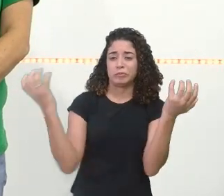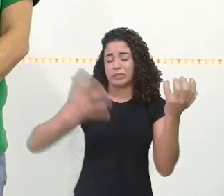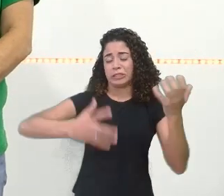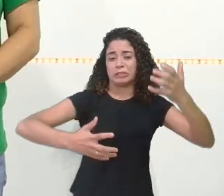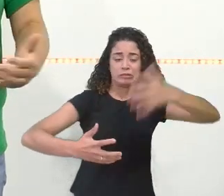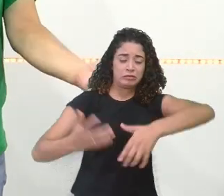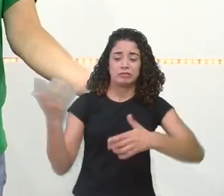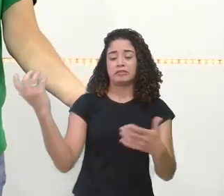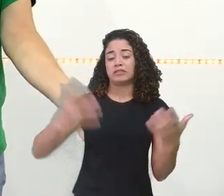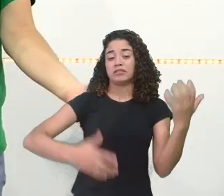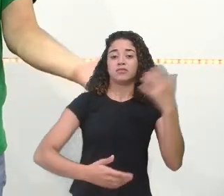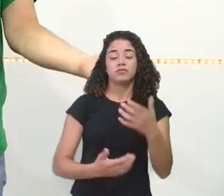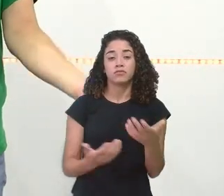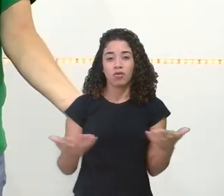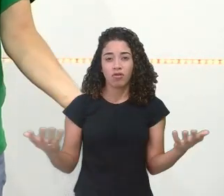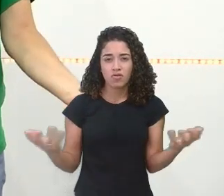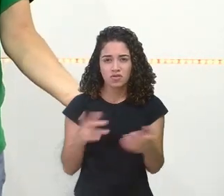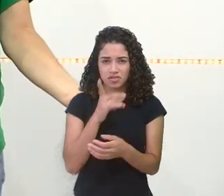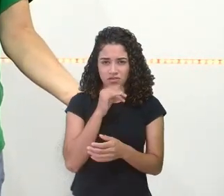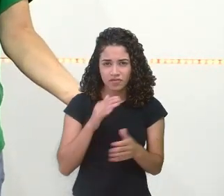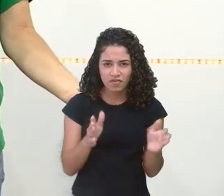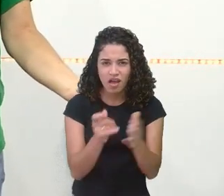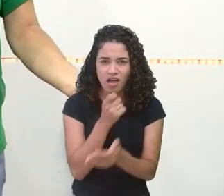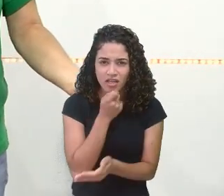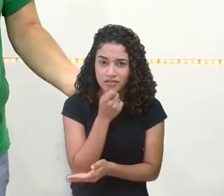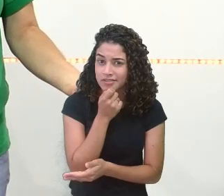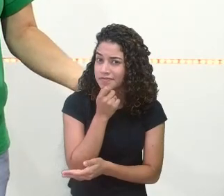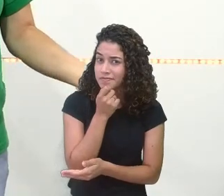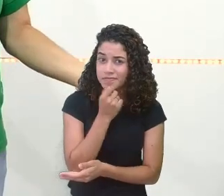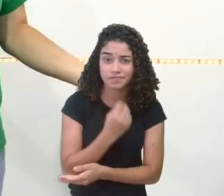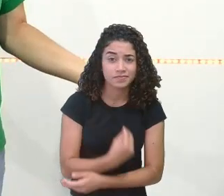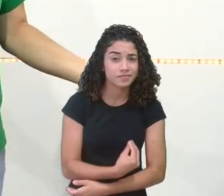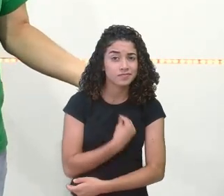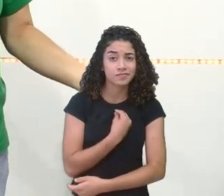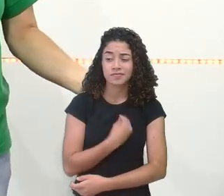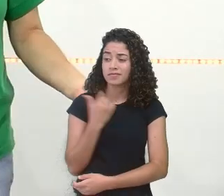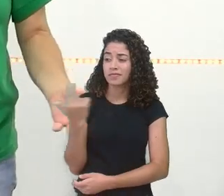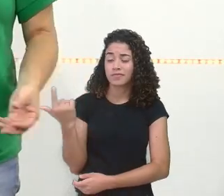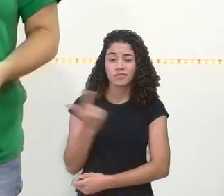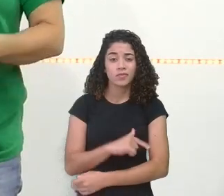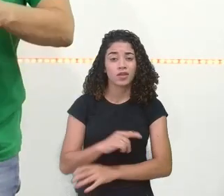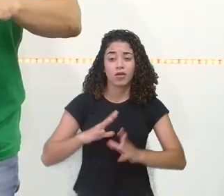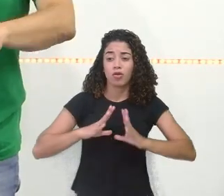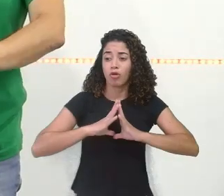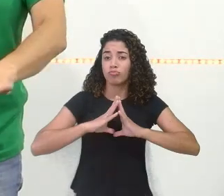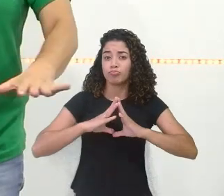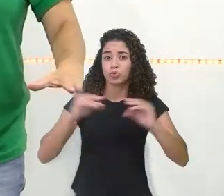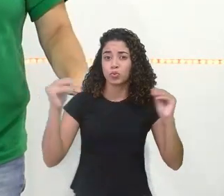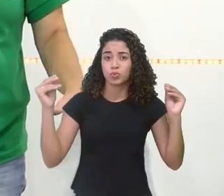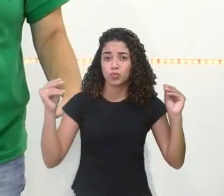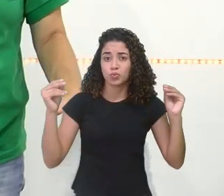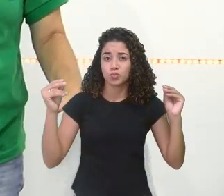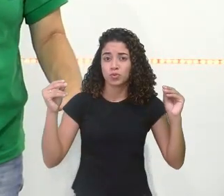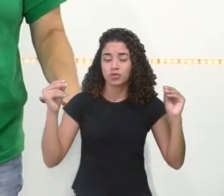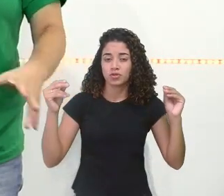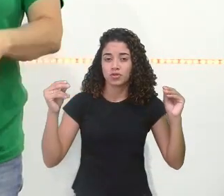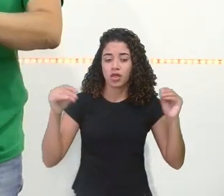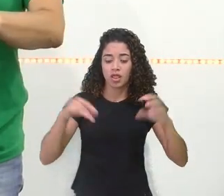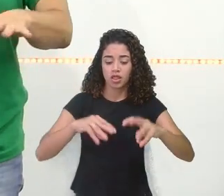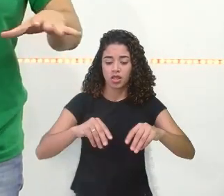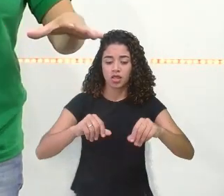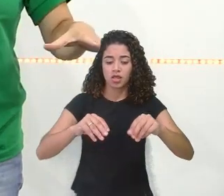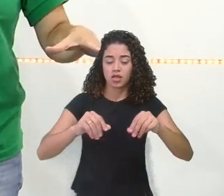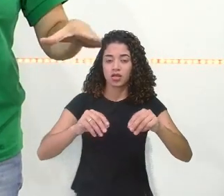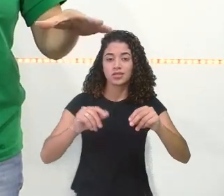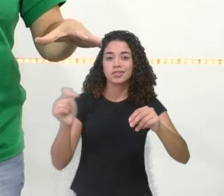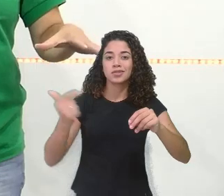Professora Keise, hoje o rio não existe mais. Poxa. Foi, acabou, porque a terra ficou nua, né, ela ficou sem